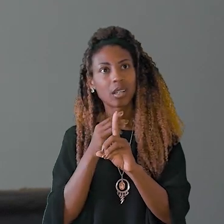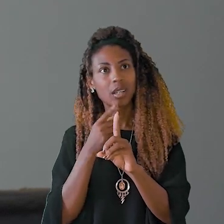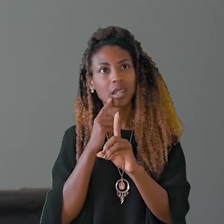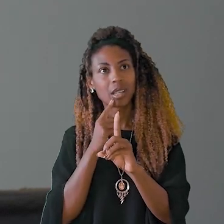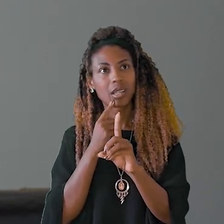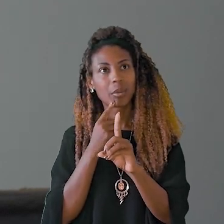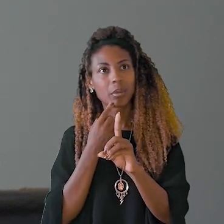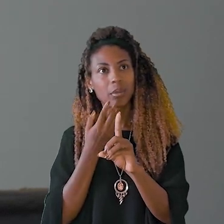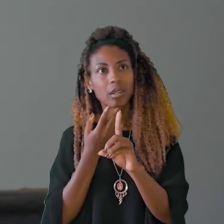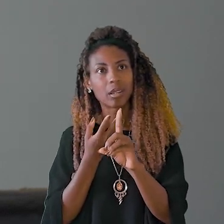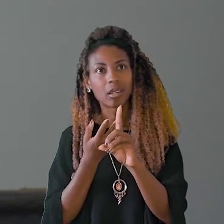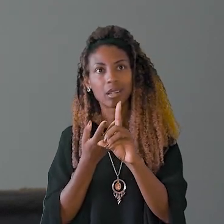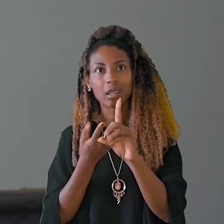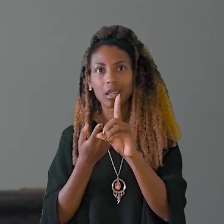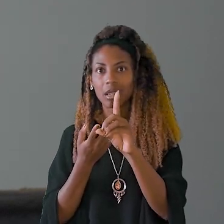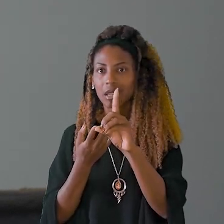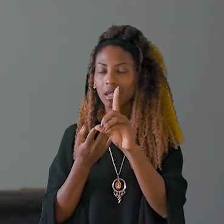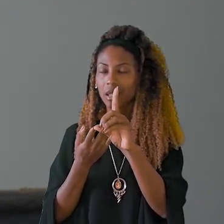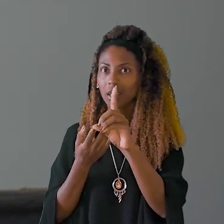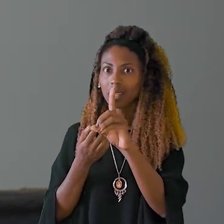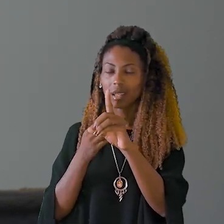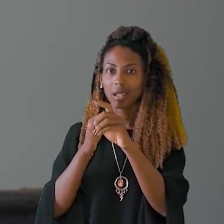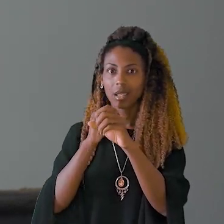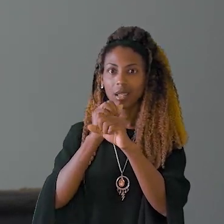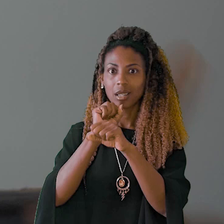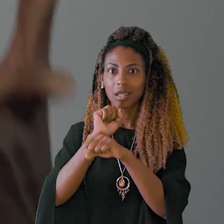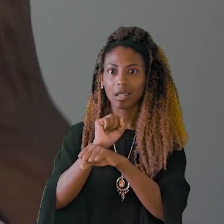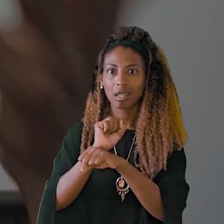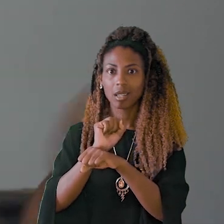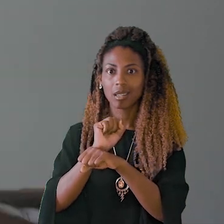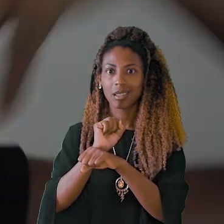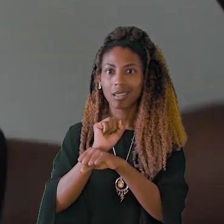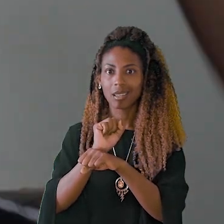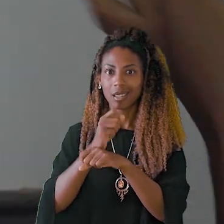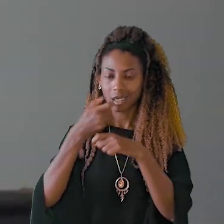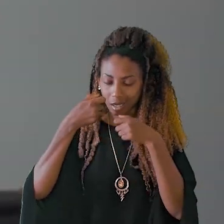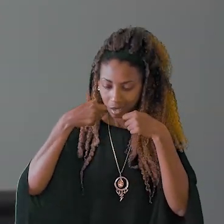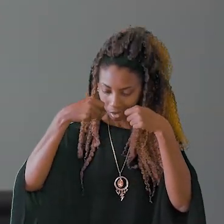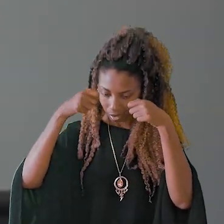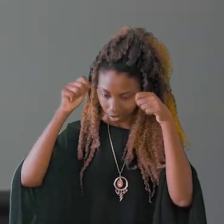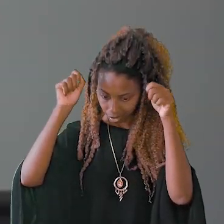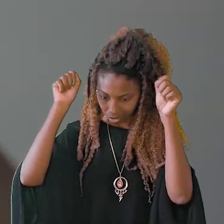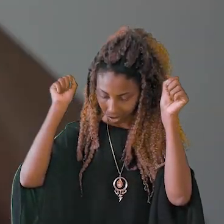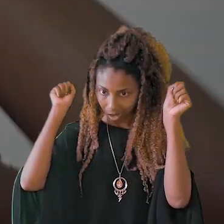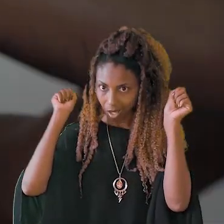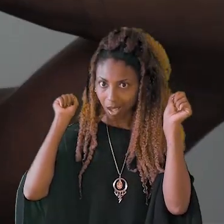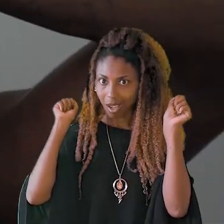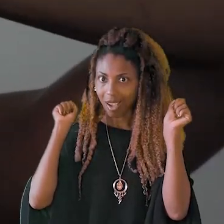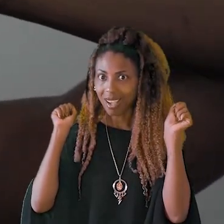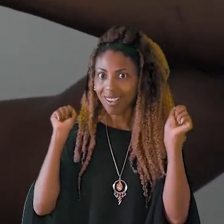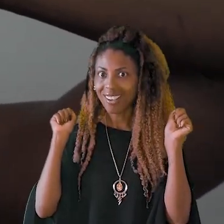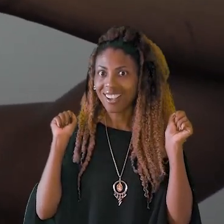cá. E aí quando ela parou, ela pegou, tirou. Aí quando ela tirou, aí eu fiquei...